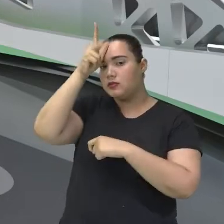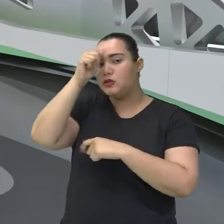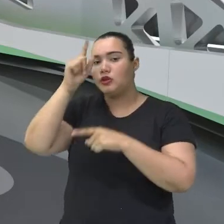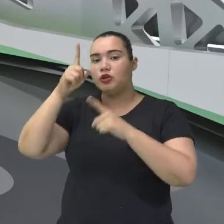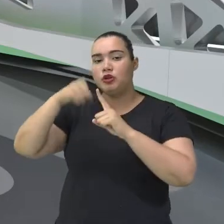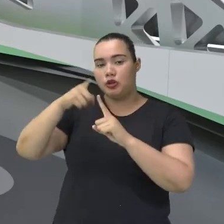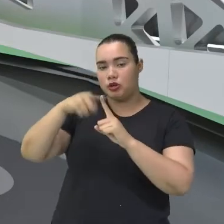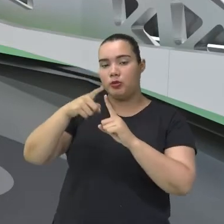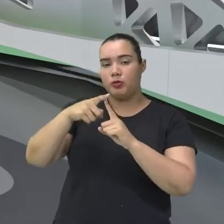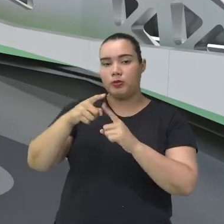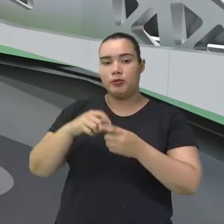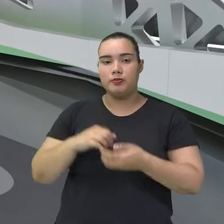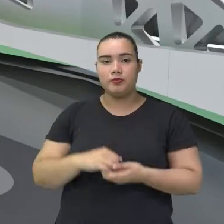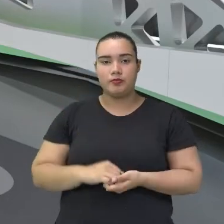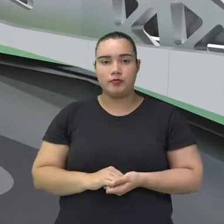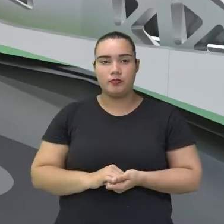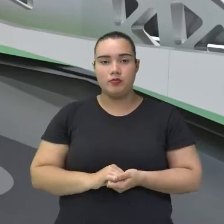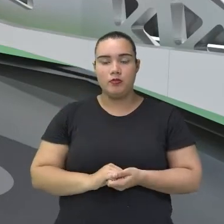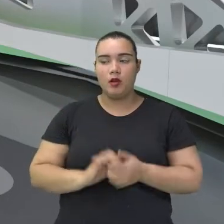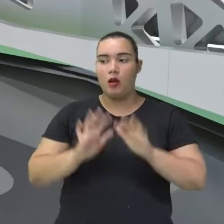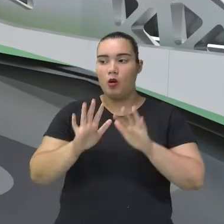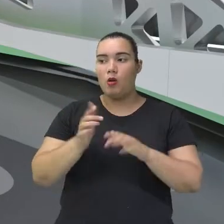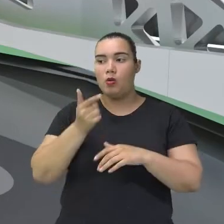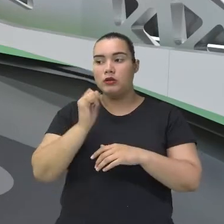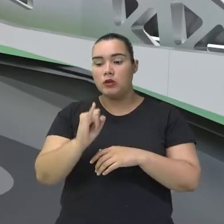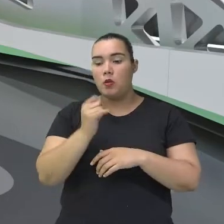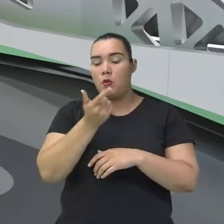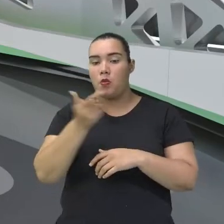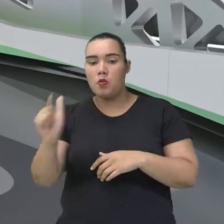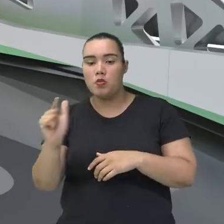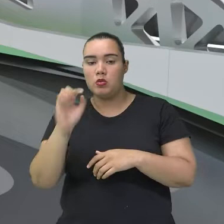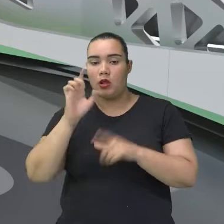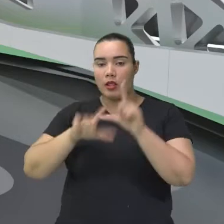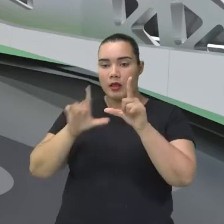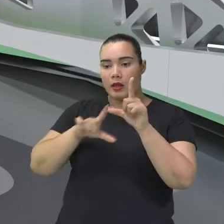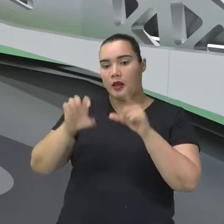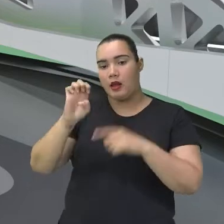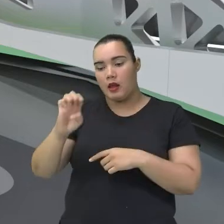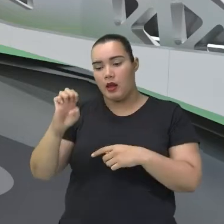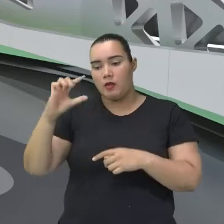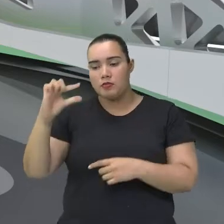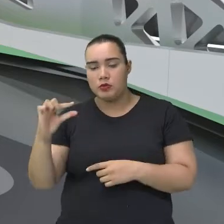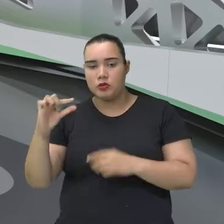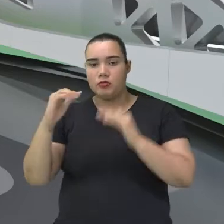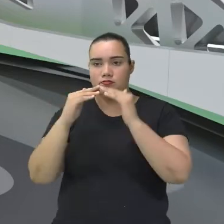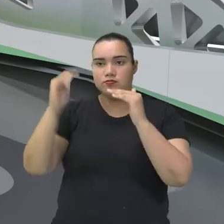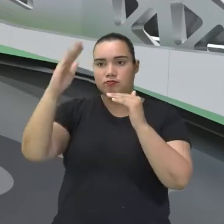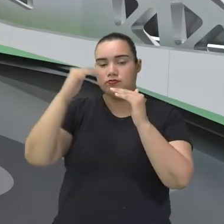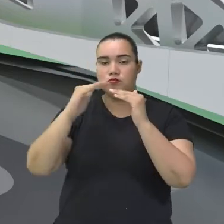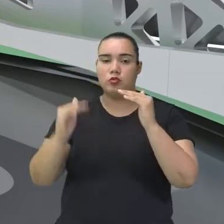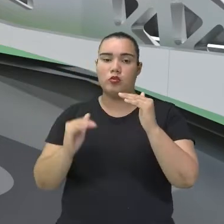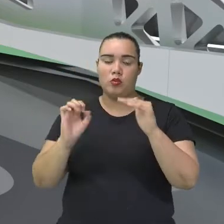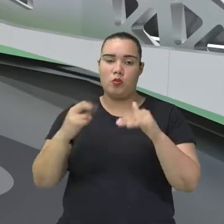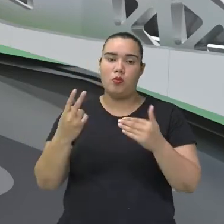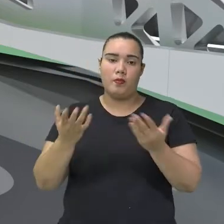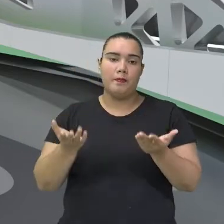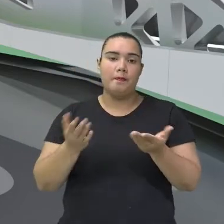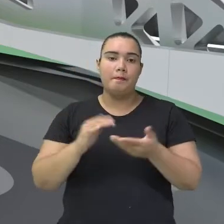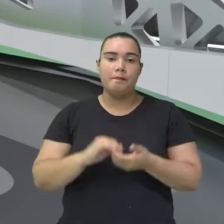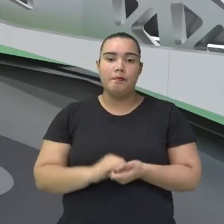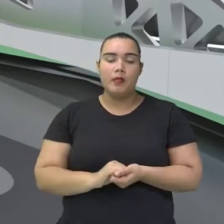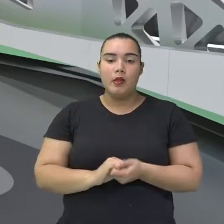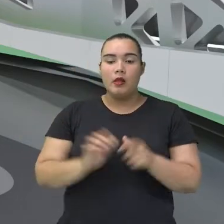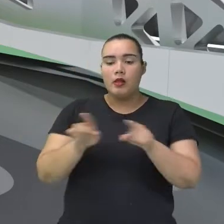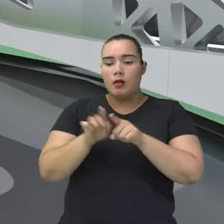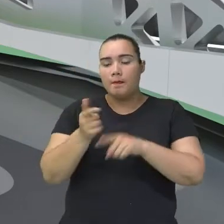crista ervilha. Independe se o outro vai ser dominante ou recessivo. E a crista